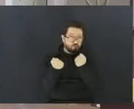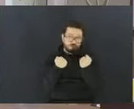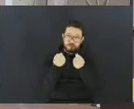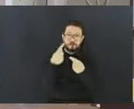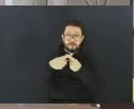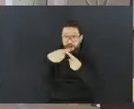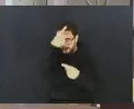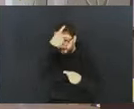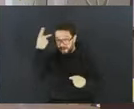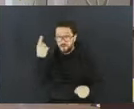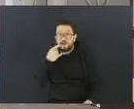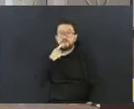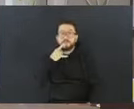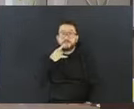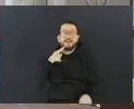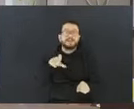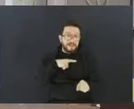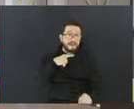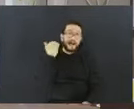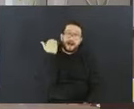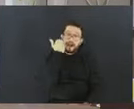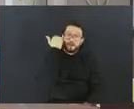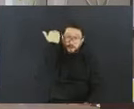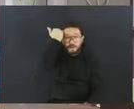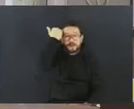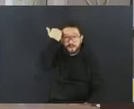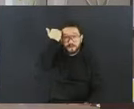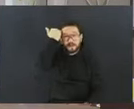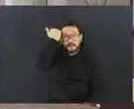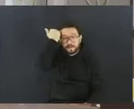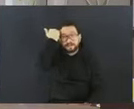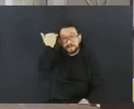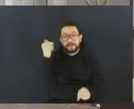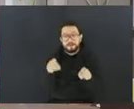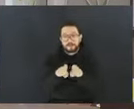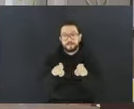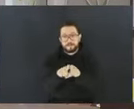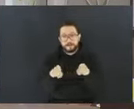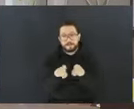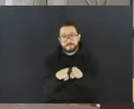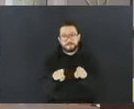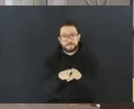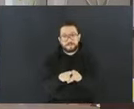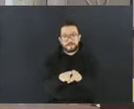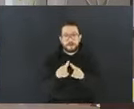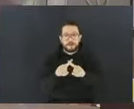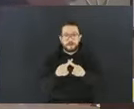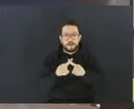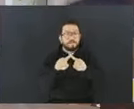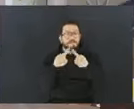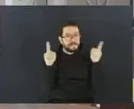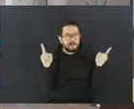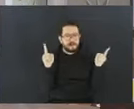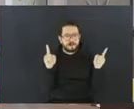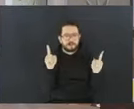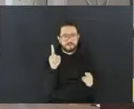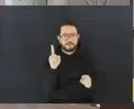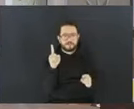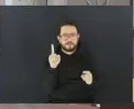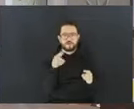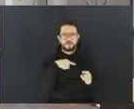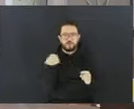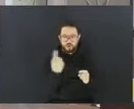adolescentes, certo? Mas a gente sempre tem atuado. A comunidade ali cobra bastante da gente